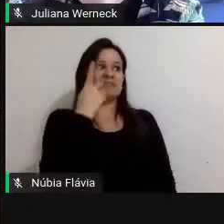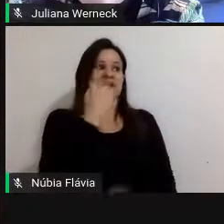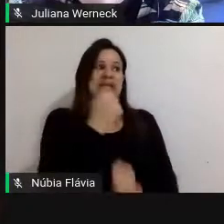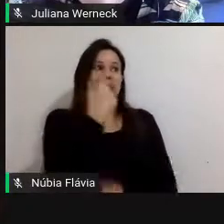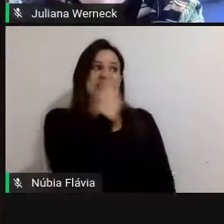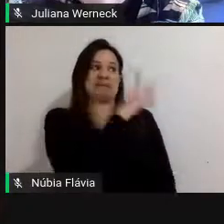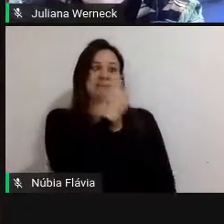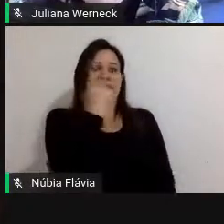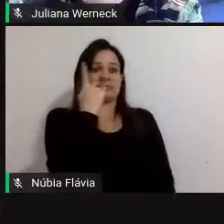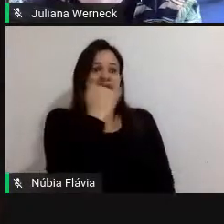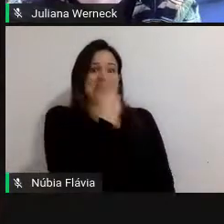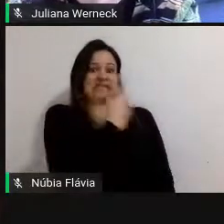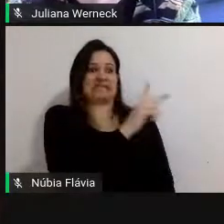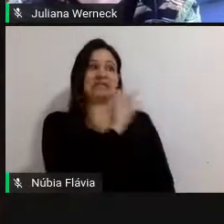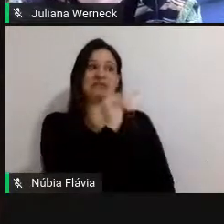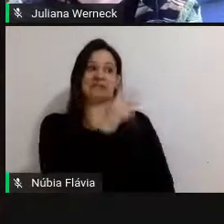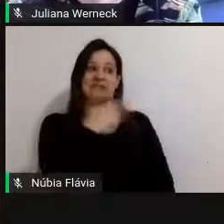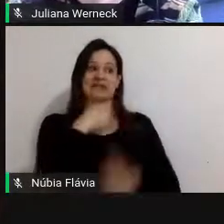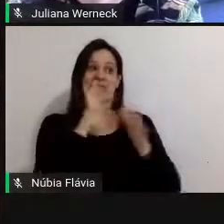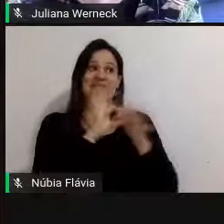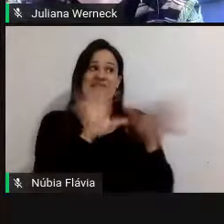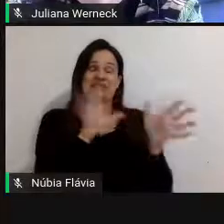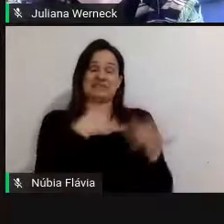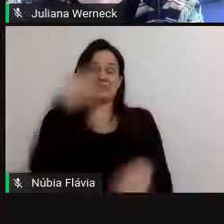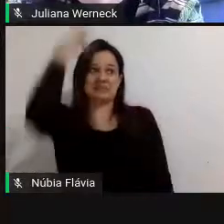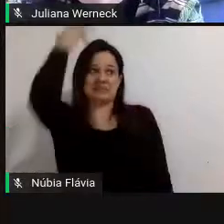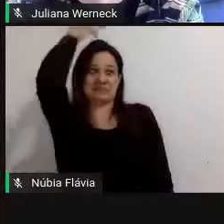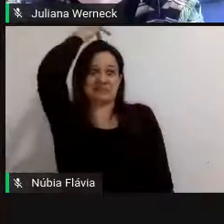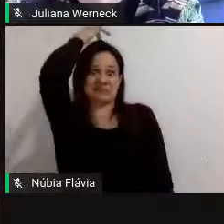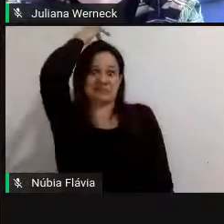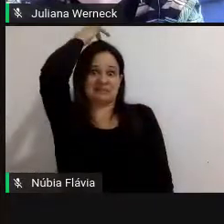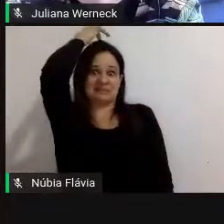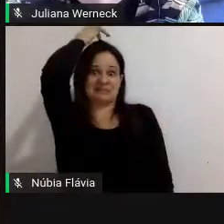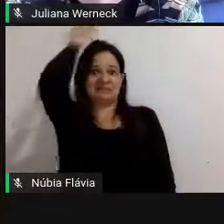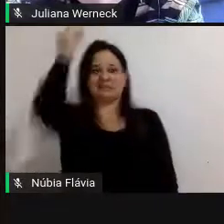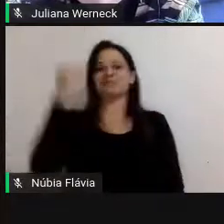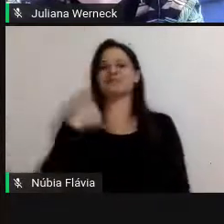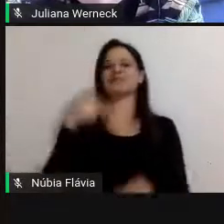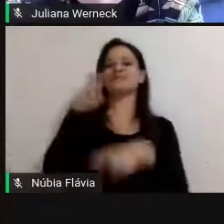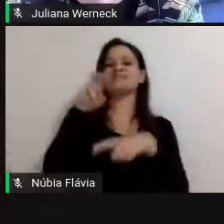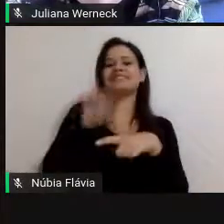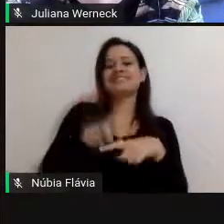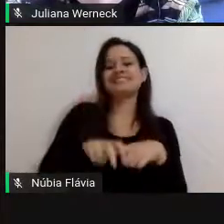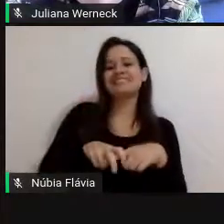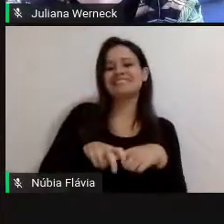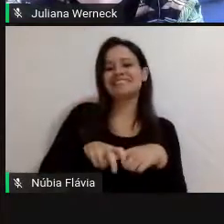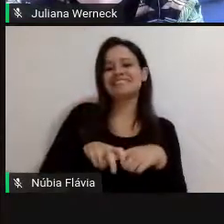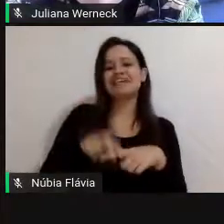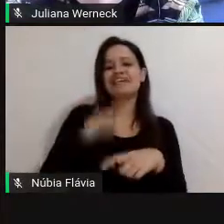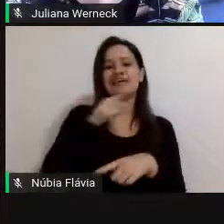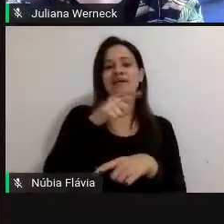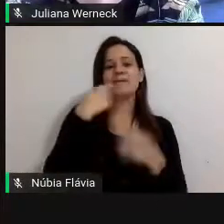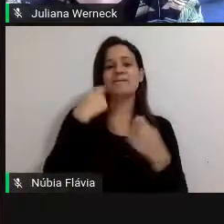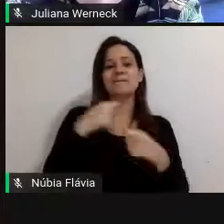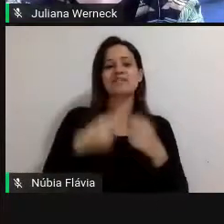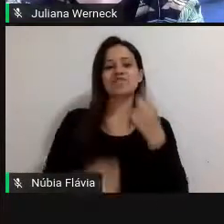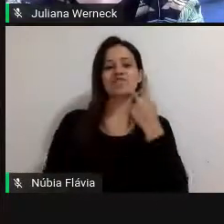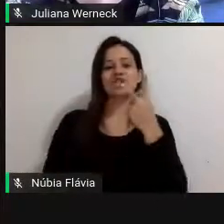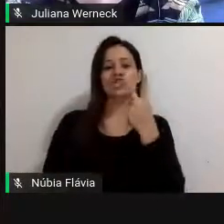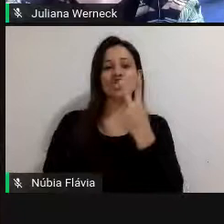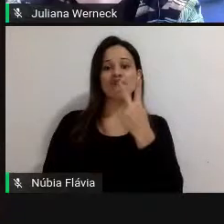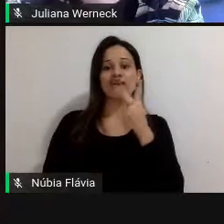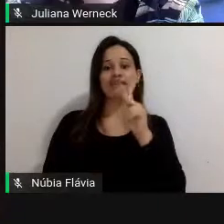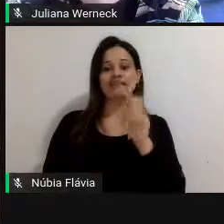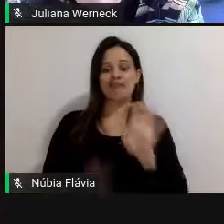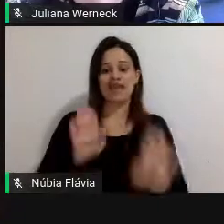eu vou falar não? Vou ter que deixar. Aí, beleza, fui lá. Sentei no banco, aí ele falou assim, ó, só que para sair você precisa dos 2 pés embaixo, porque você